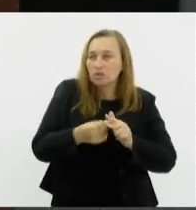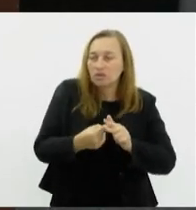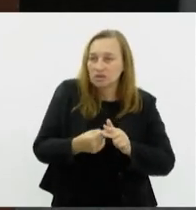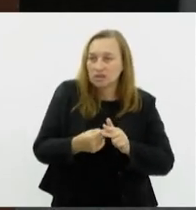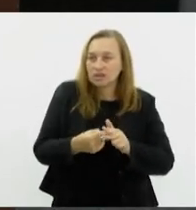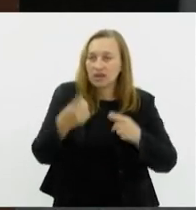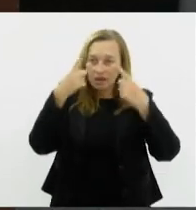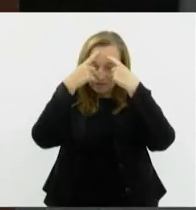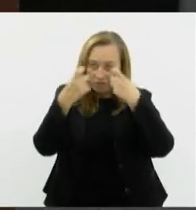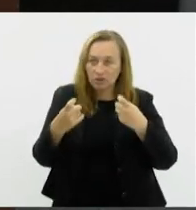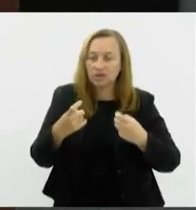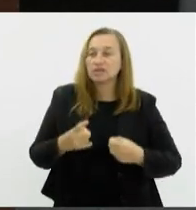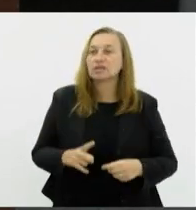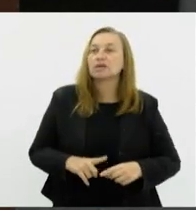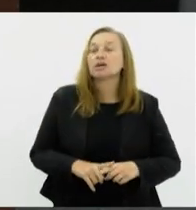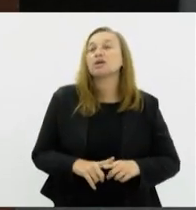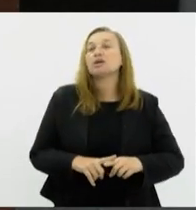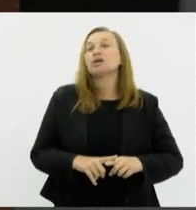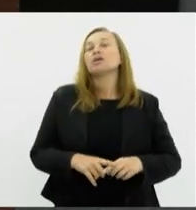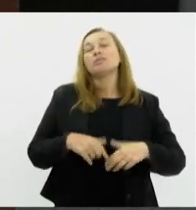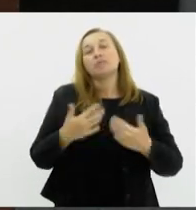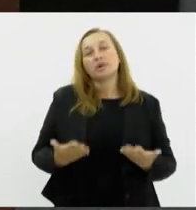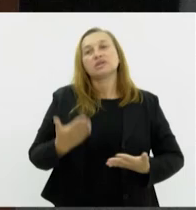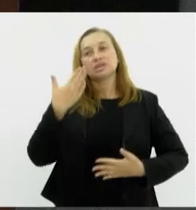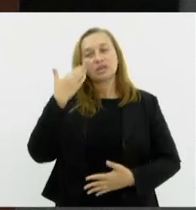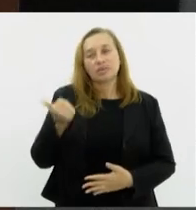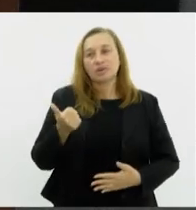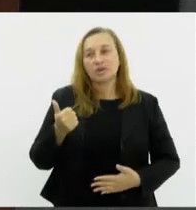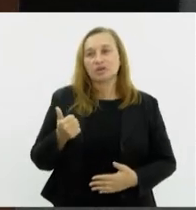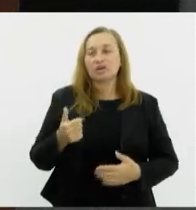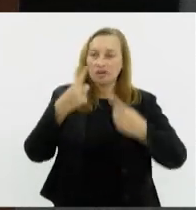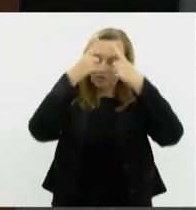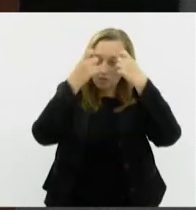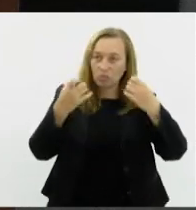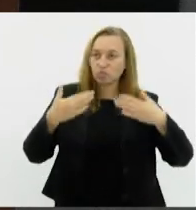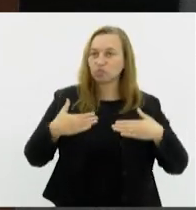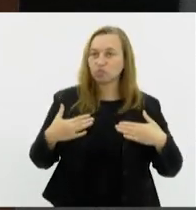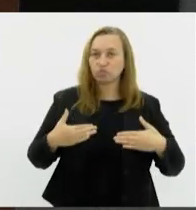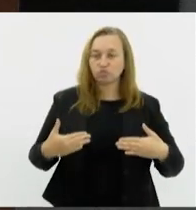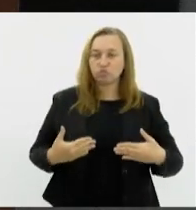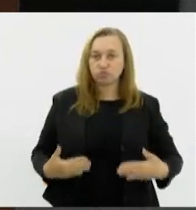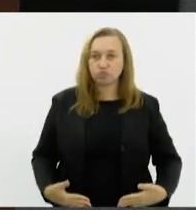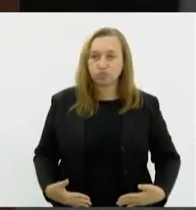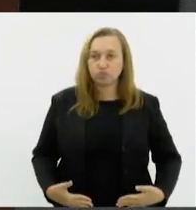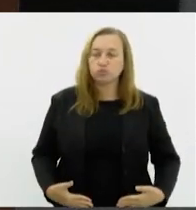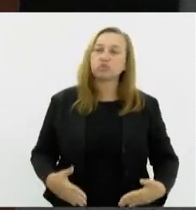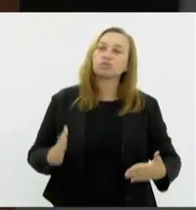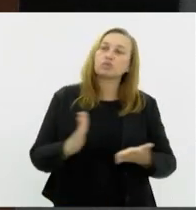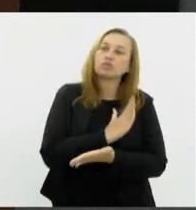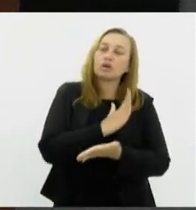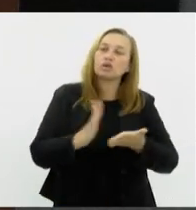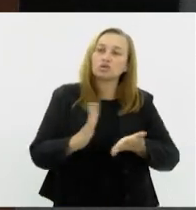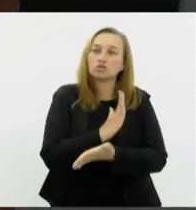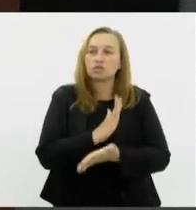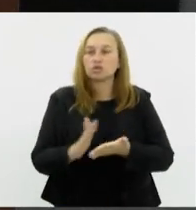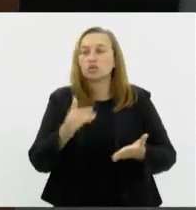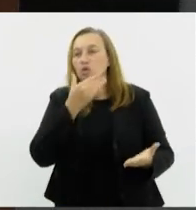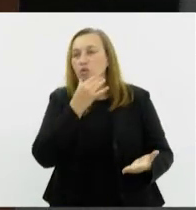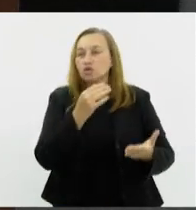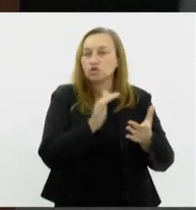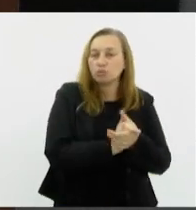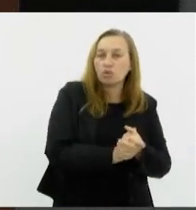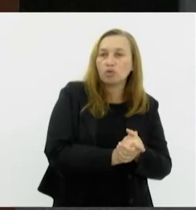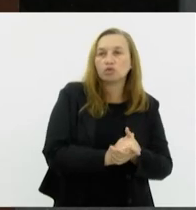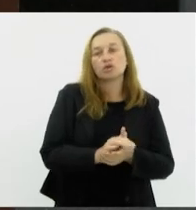lutando e legislando tanto. No entanto, a gente sabe que quando a violência é física, e muitas das vezes o companheiro, que é